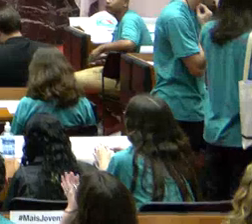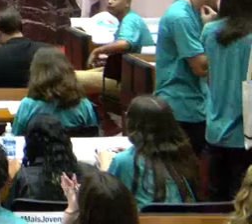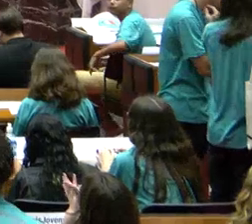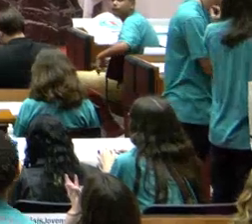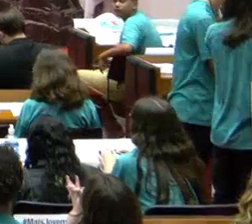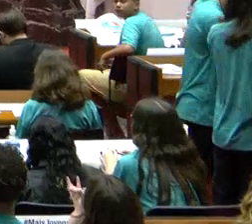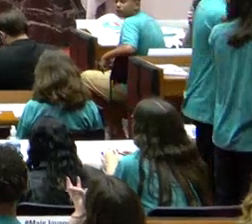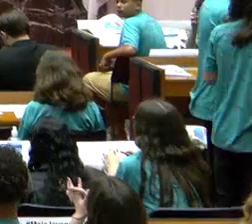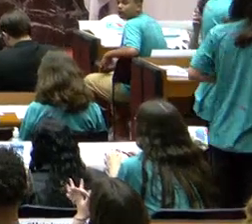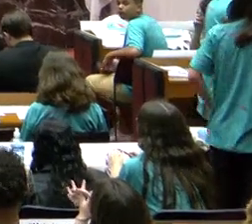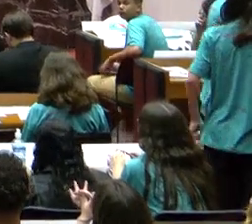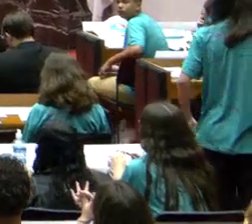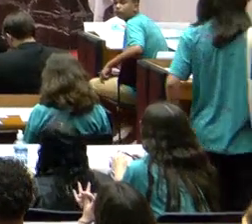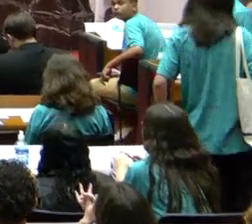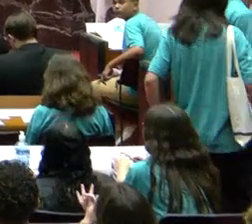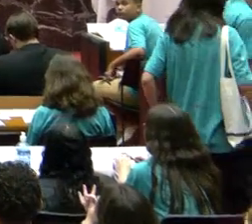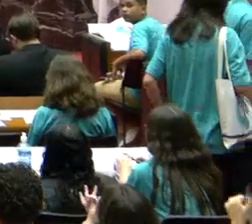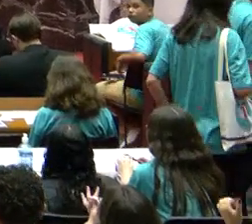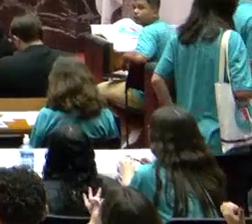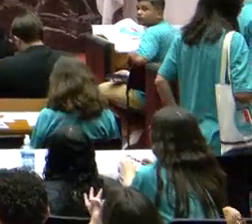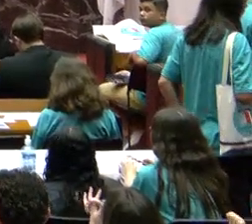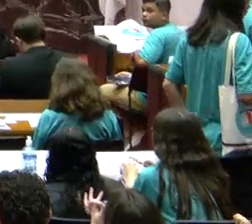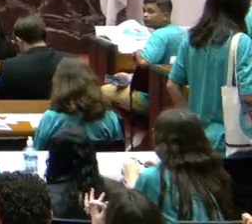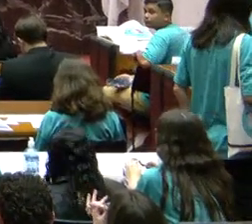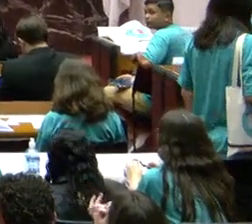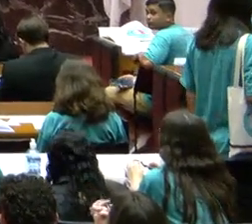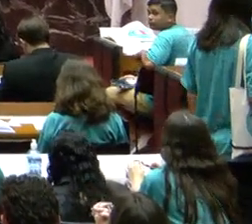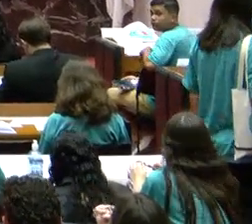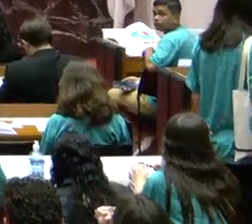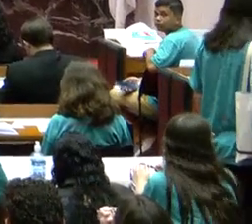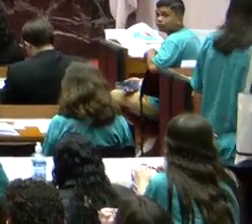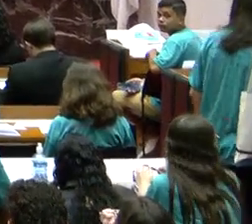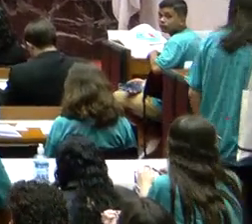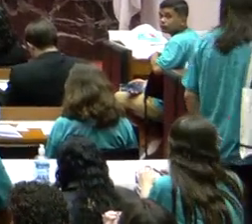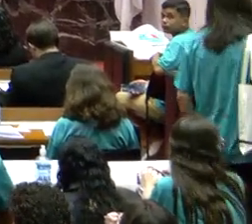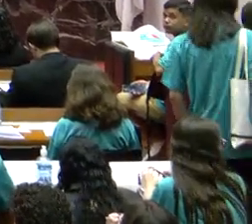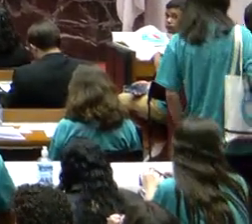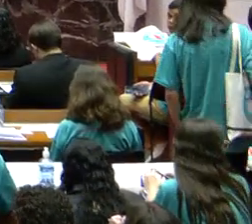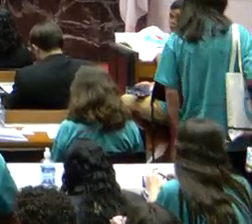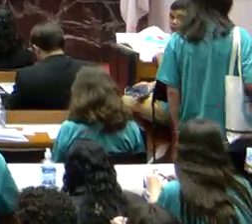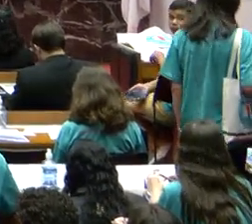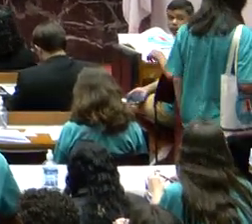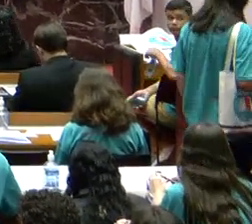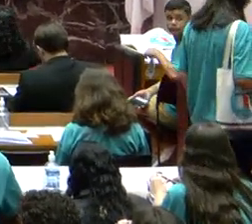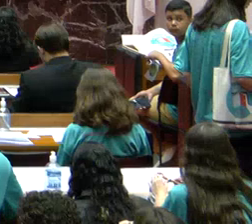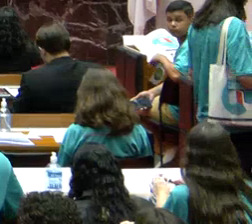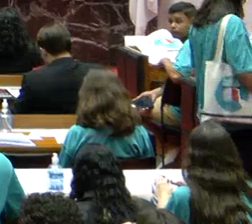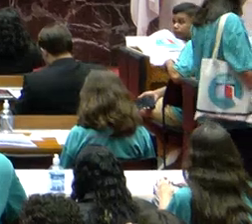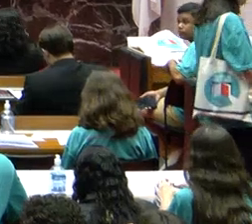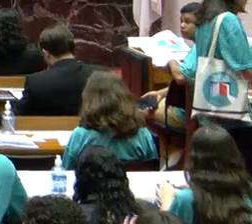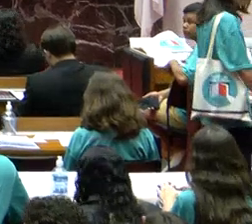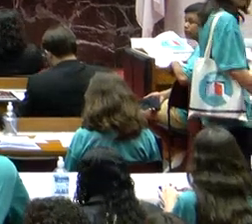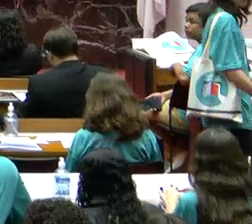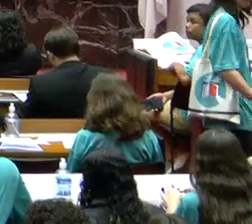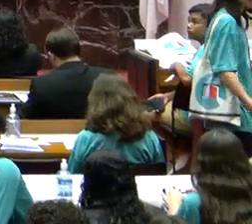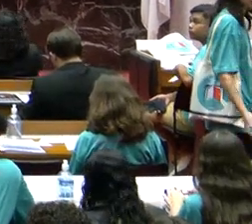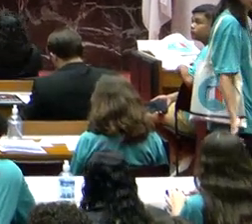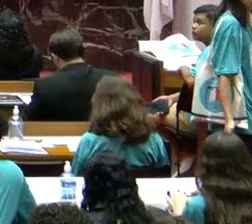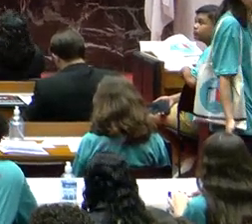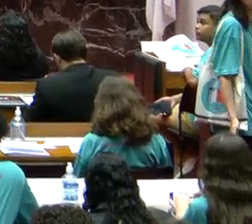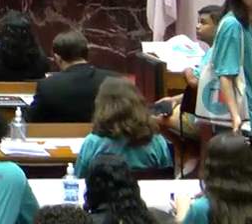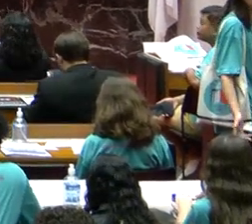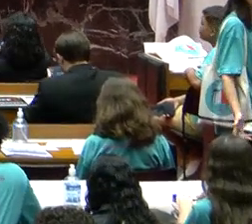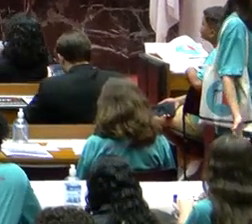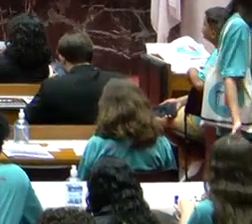vocês entenderem as propostas são lidas Ah e há uma uma votação para que ela seja ou não priorizada e um aluno